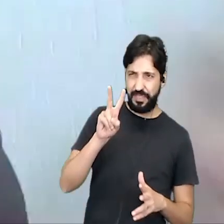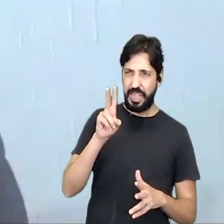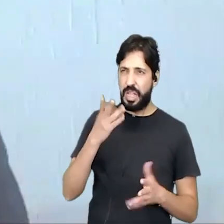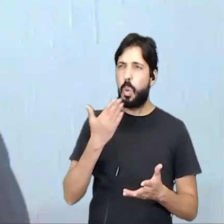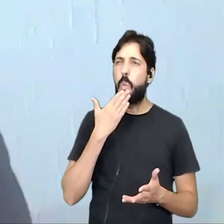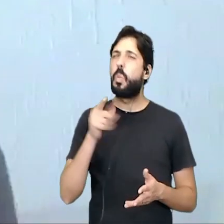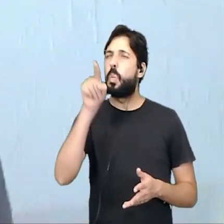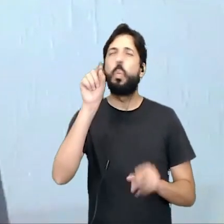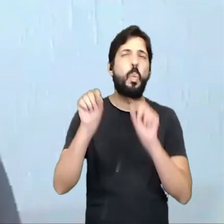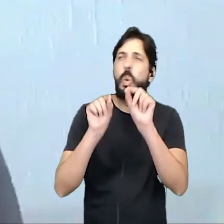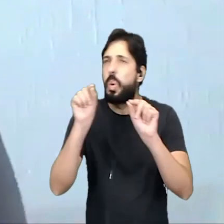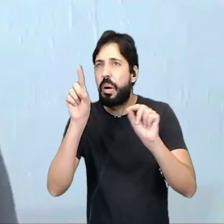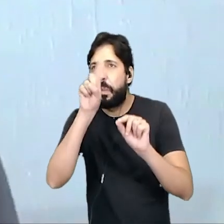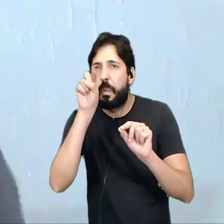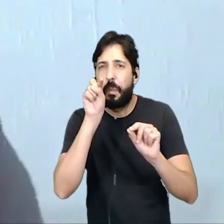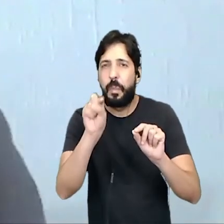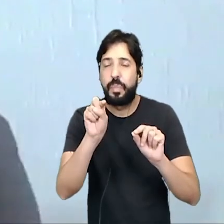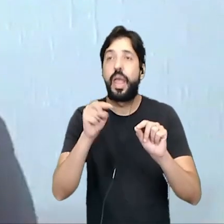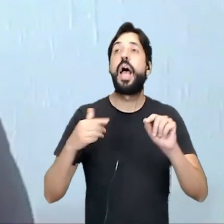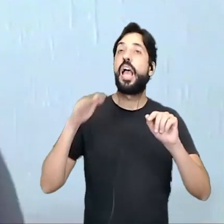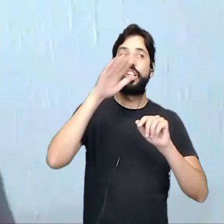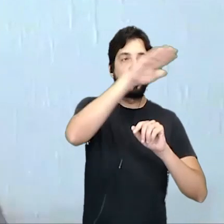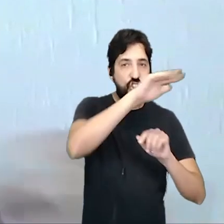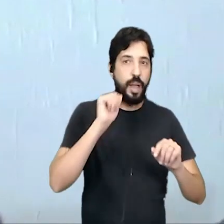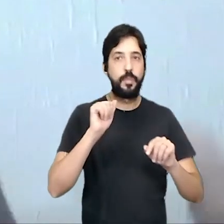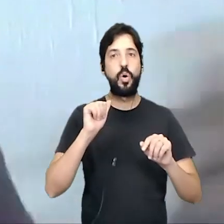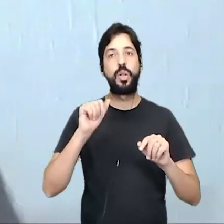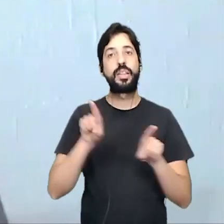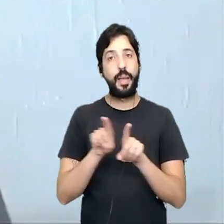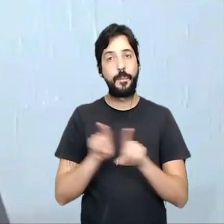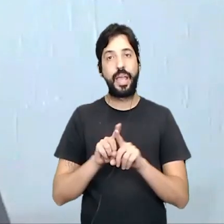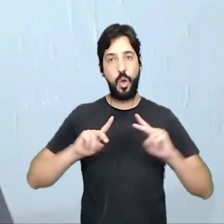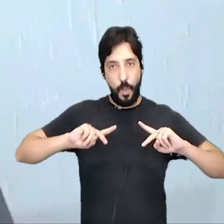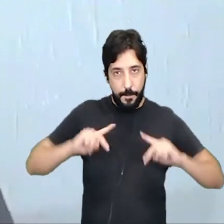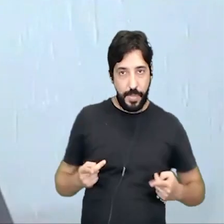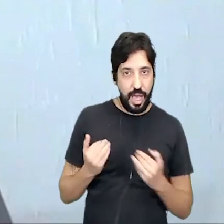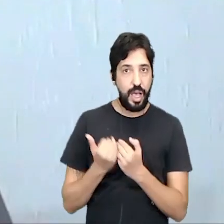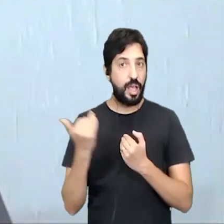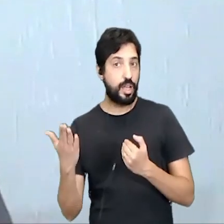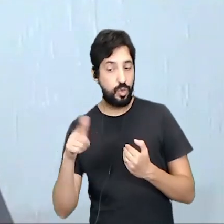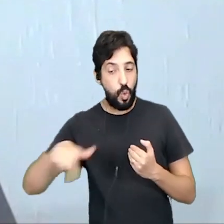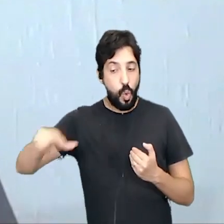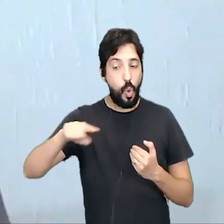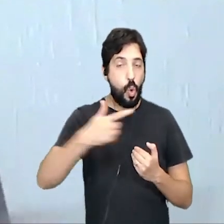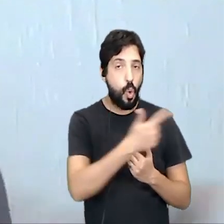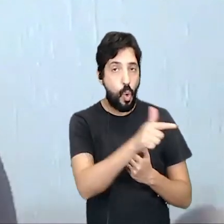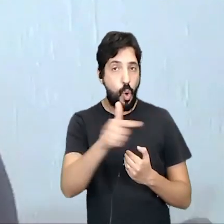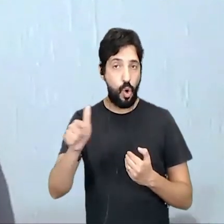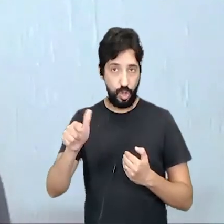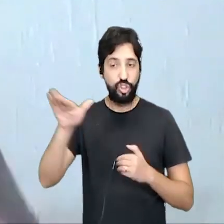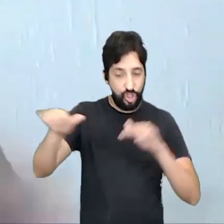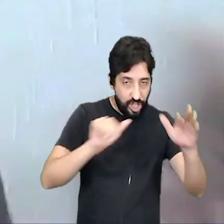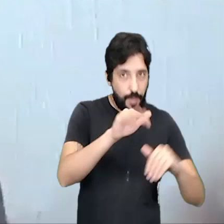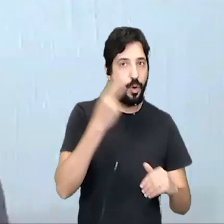não sabia que bicho era aquele. Mas nós convidamos os não humanos para essa conversa. E, de certa